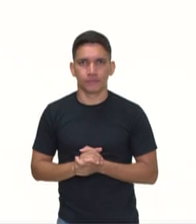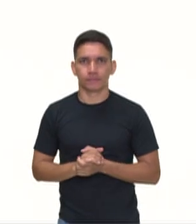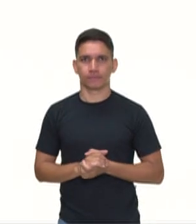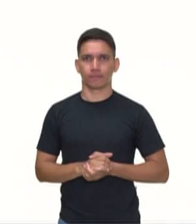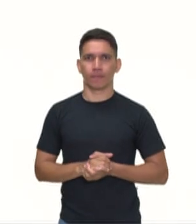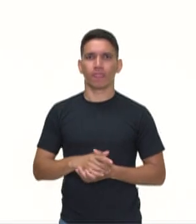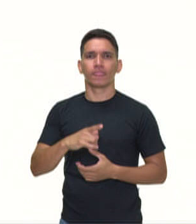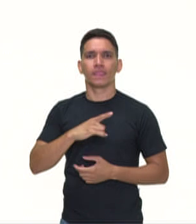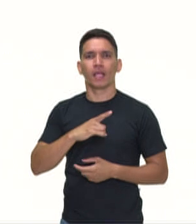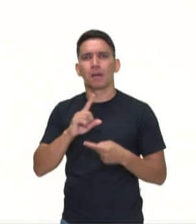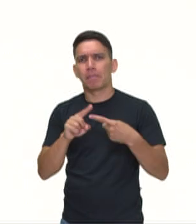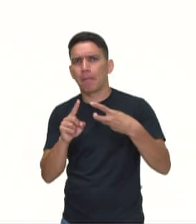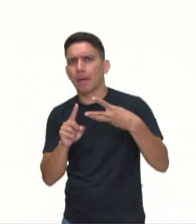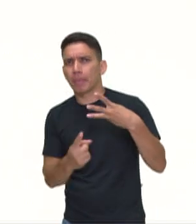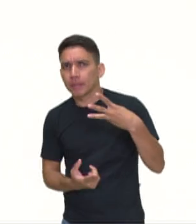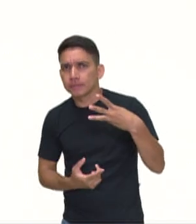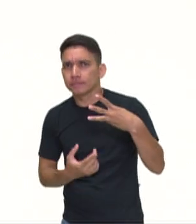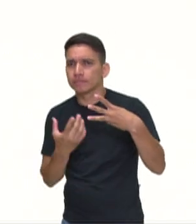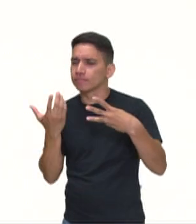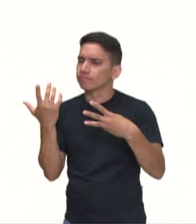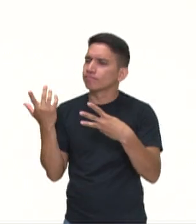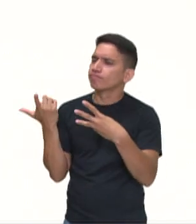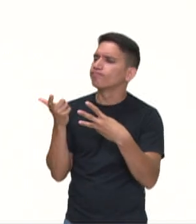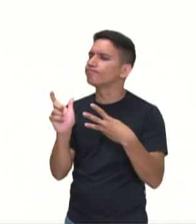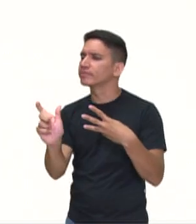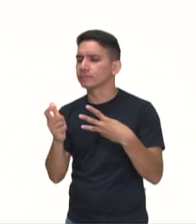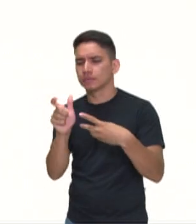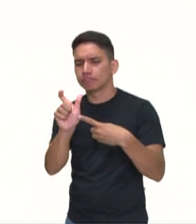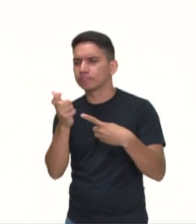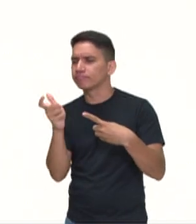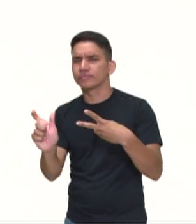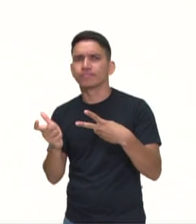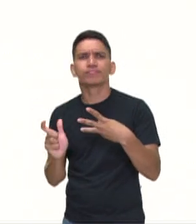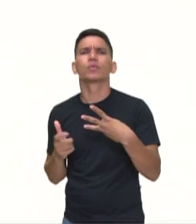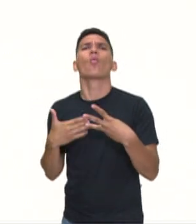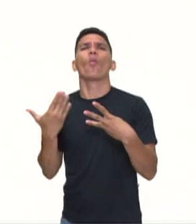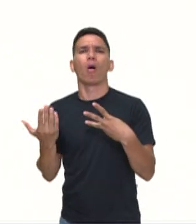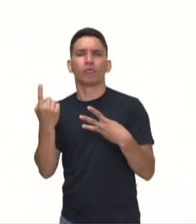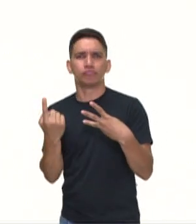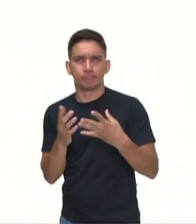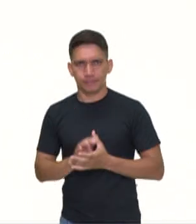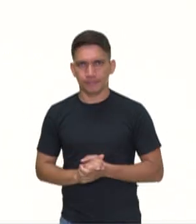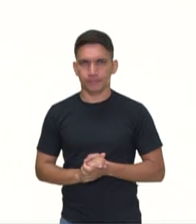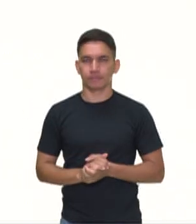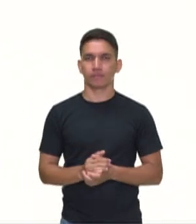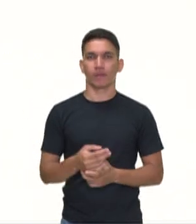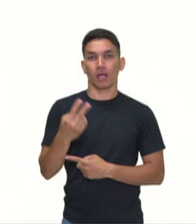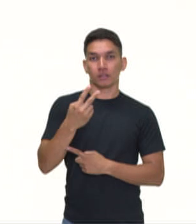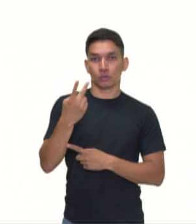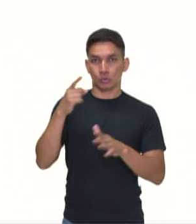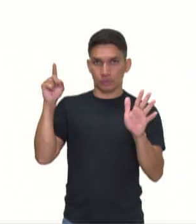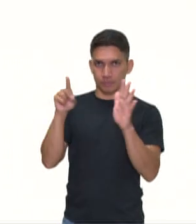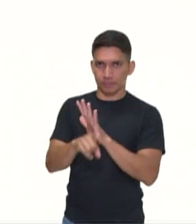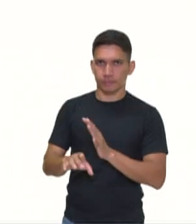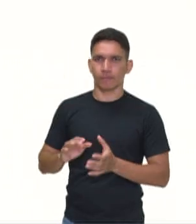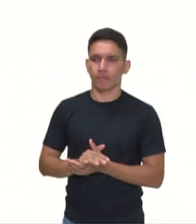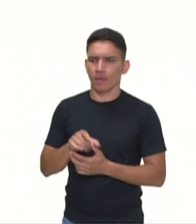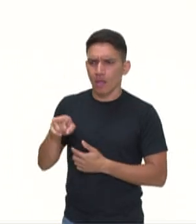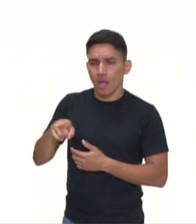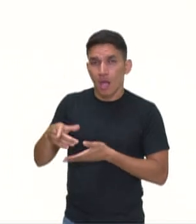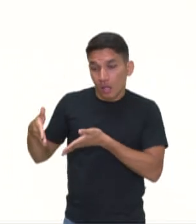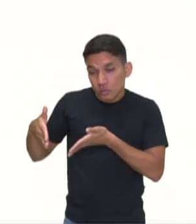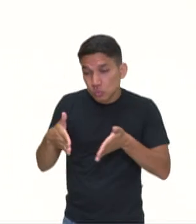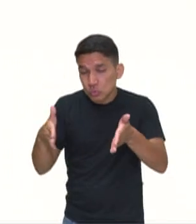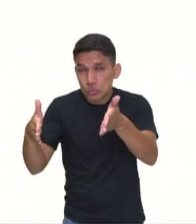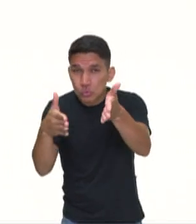despite his age, or spite of his age. Na segunda pergunta, the road was in bad condition. A estrada estava